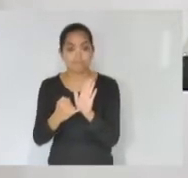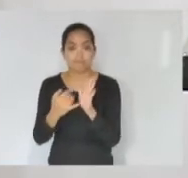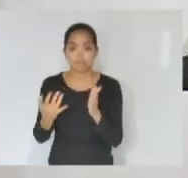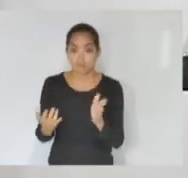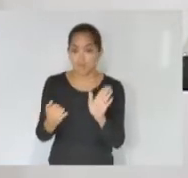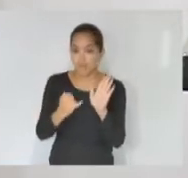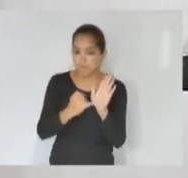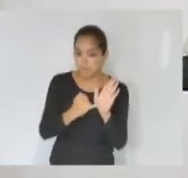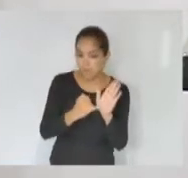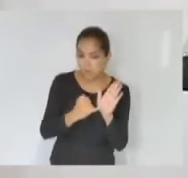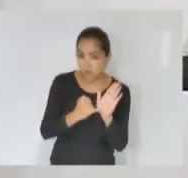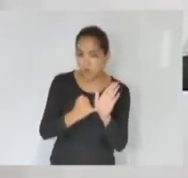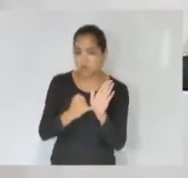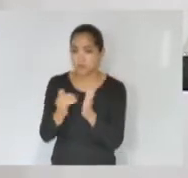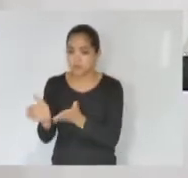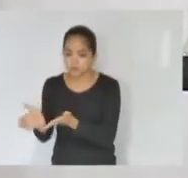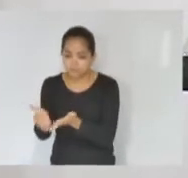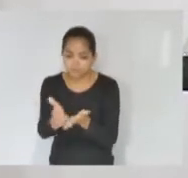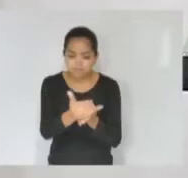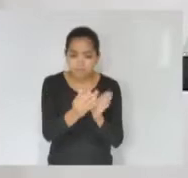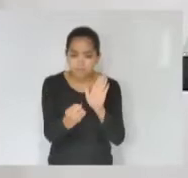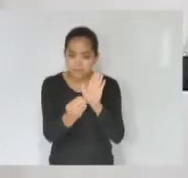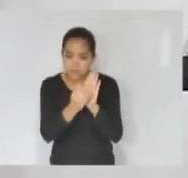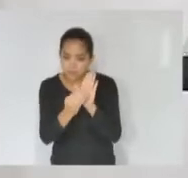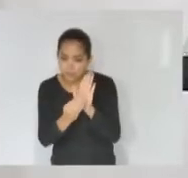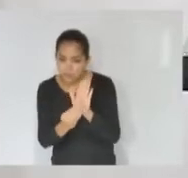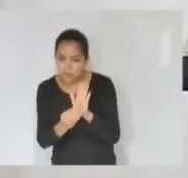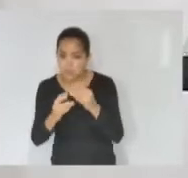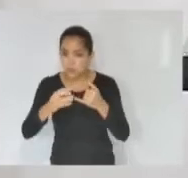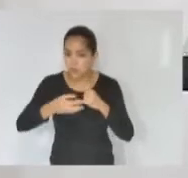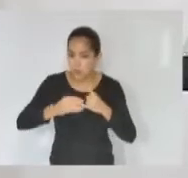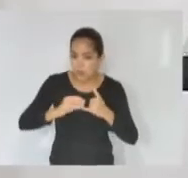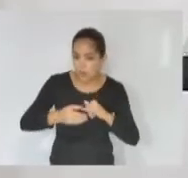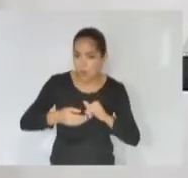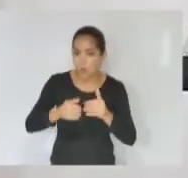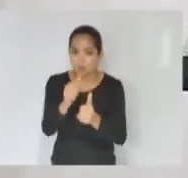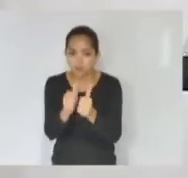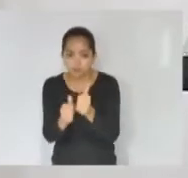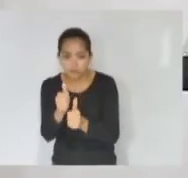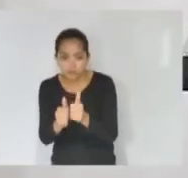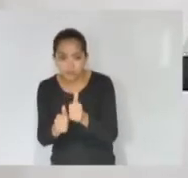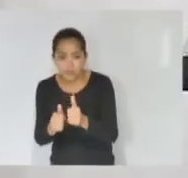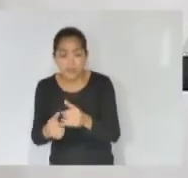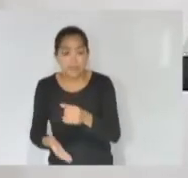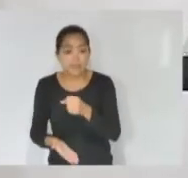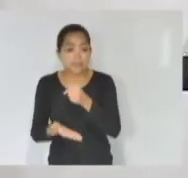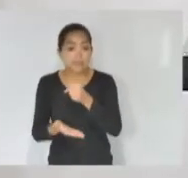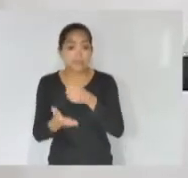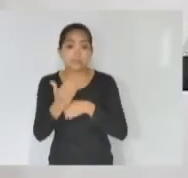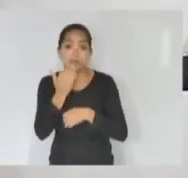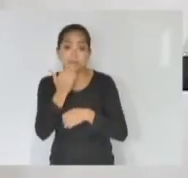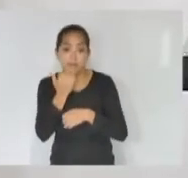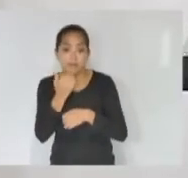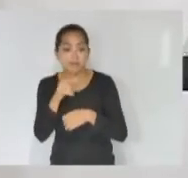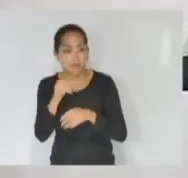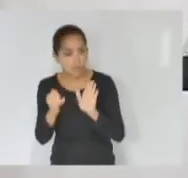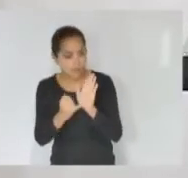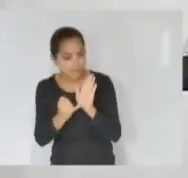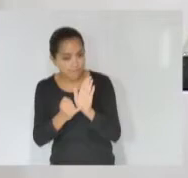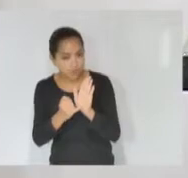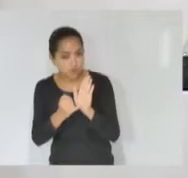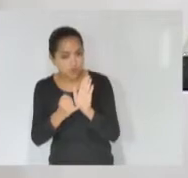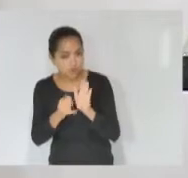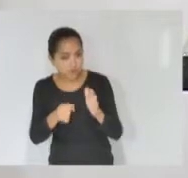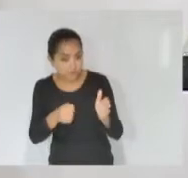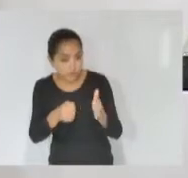impostos que estão embutidos e escondidos no arroz, no feijão, na cesta básica. E aí, esse é o imposto perverso, porque